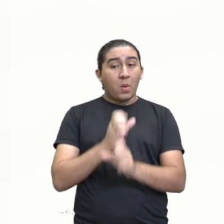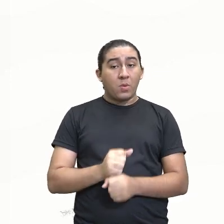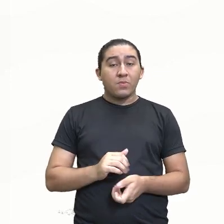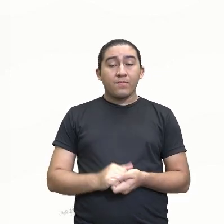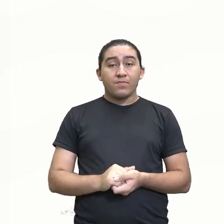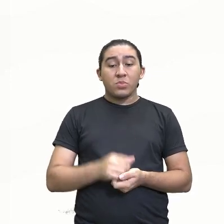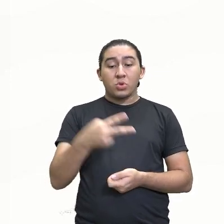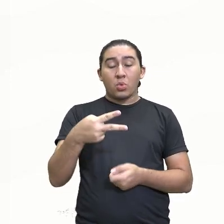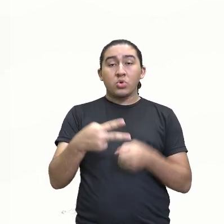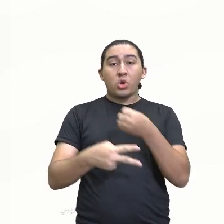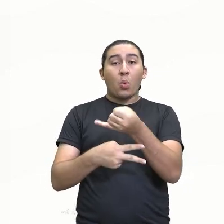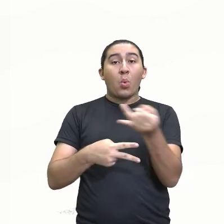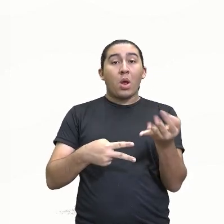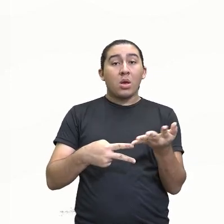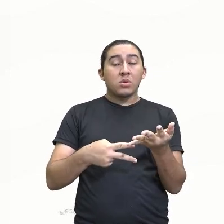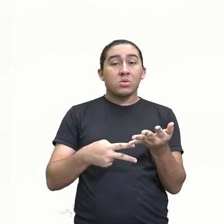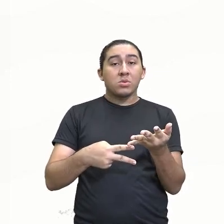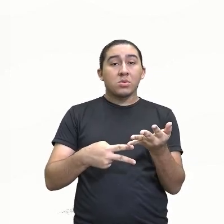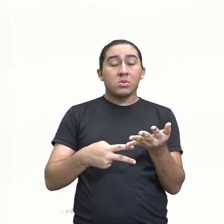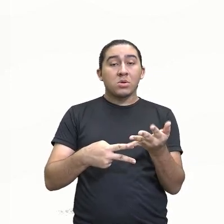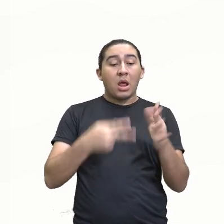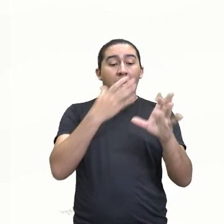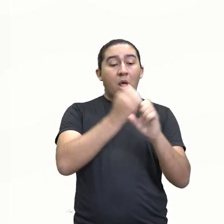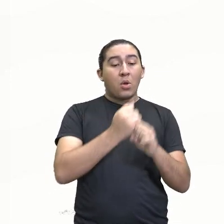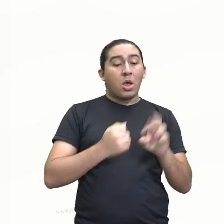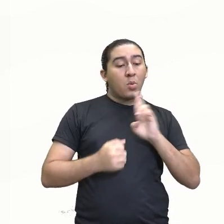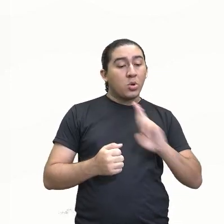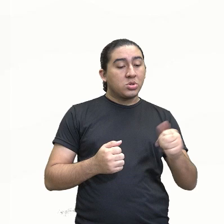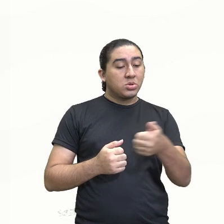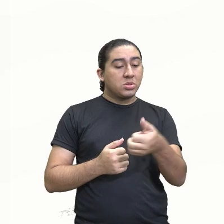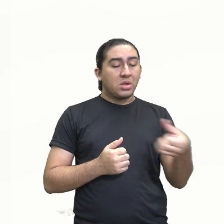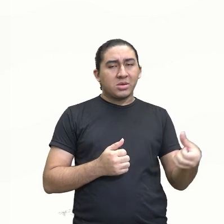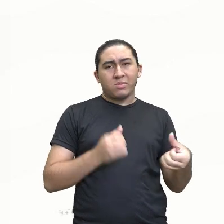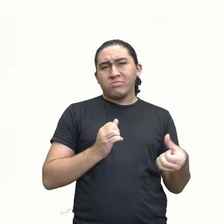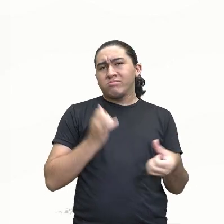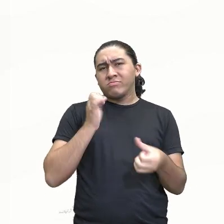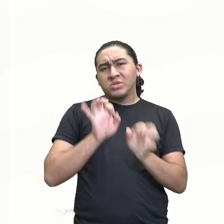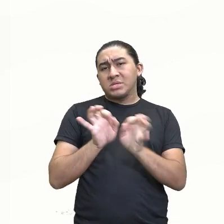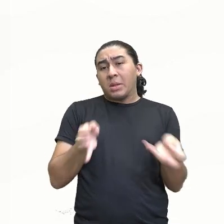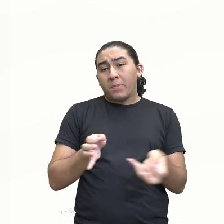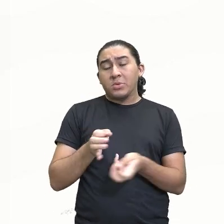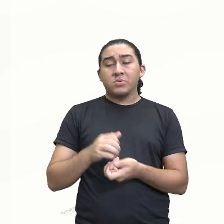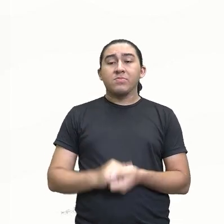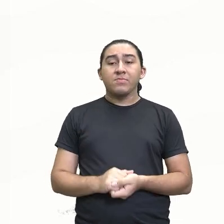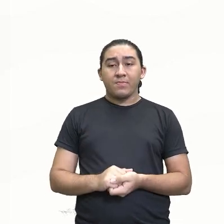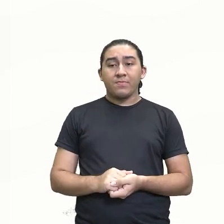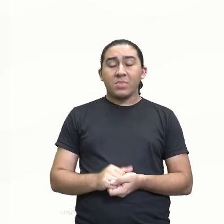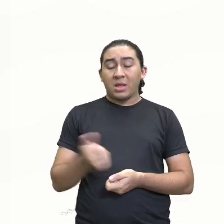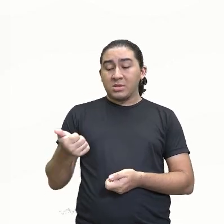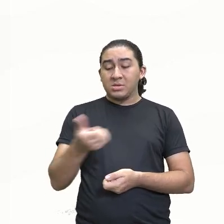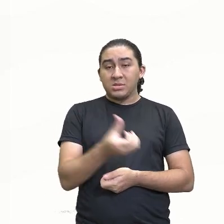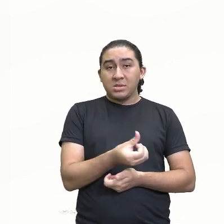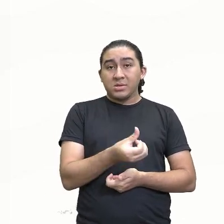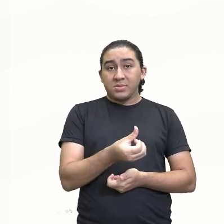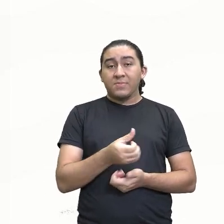elevado a quanto vai ser igual a 16? Prof, isso é fácil, é 2 à quarta. 2 vezes 2 vezes 2 vezes 2 é igual a 16.